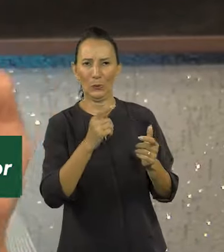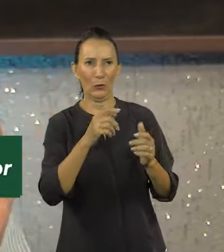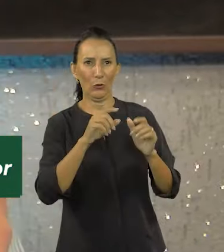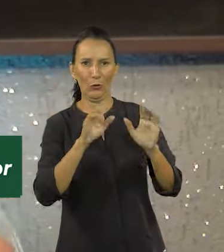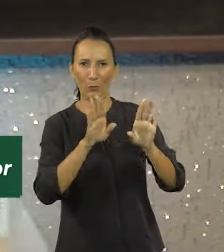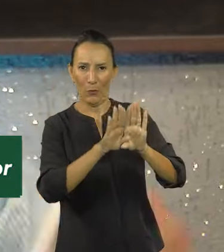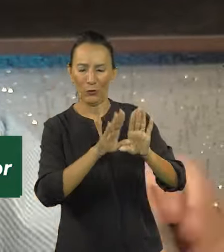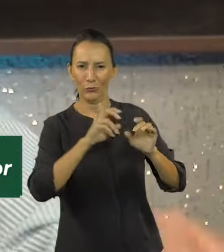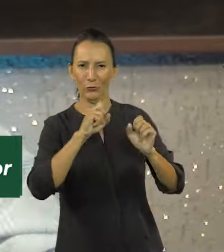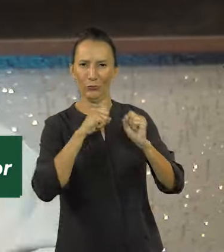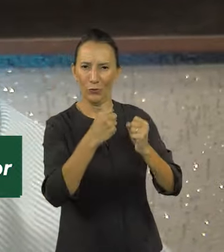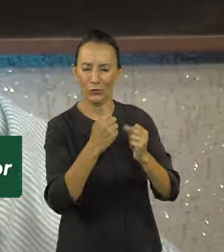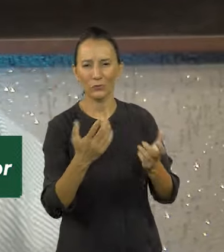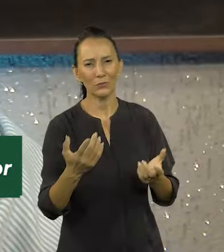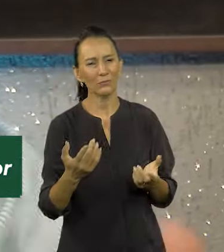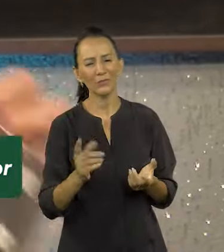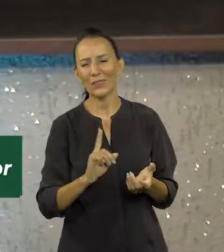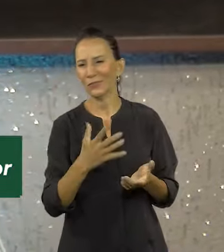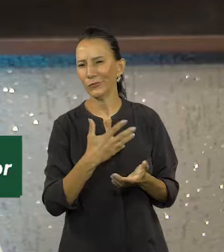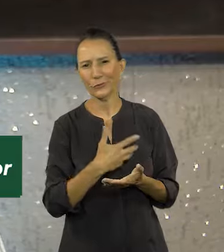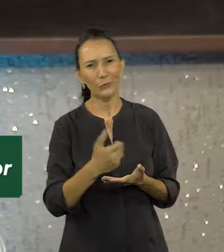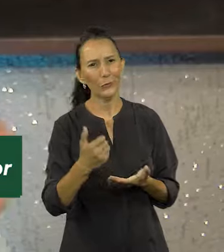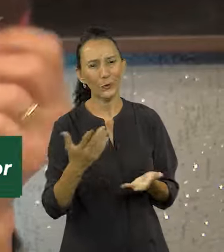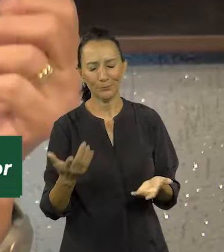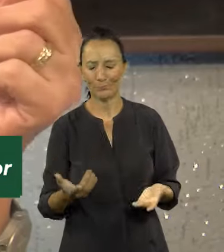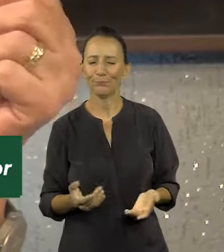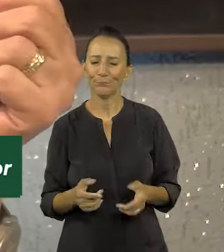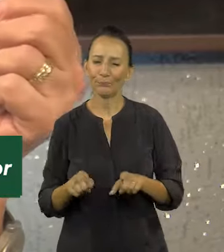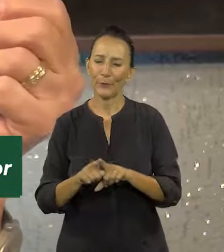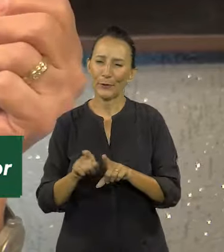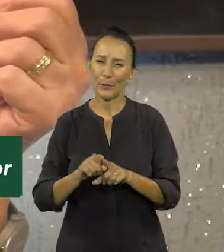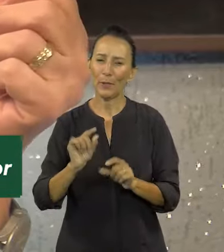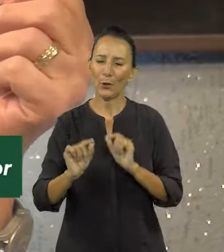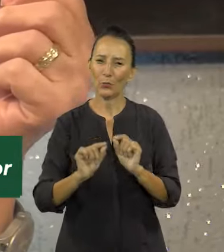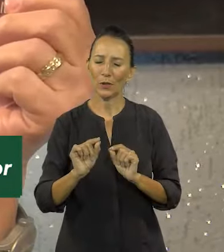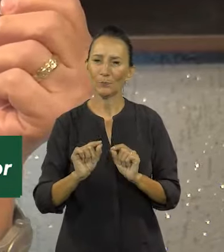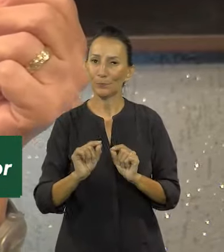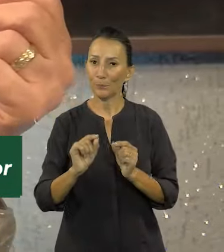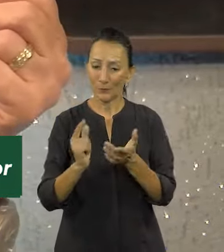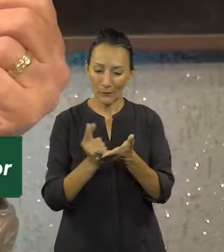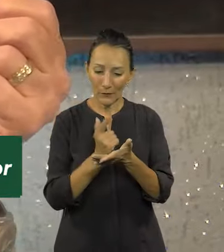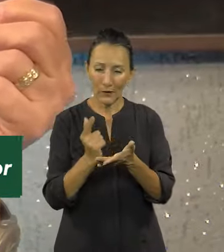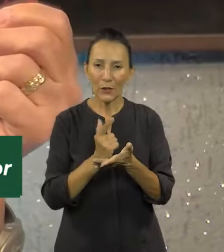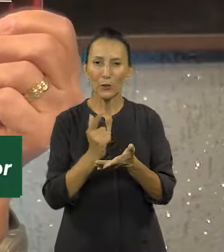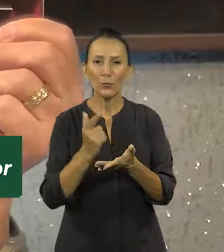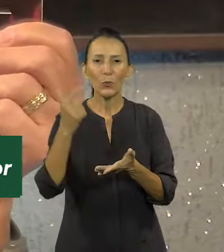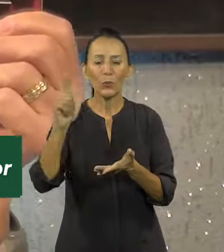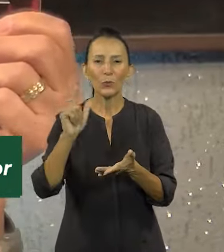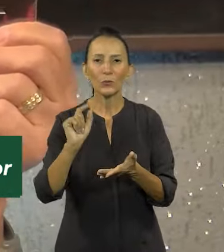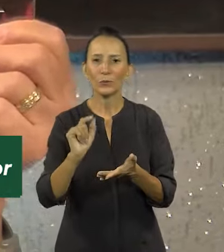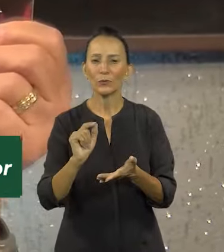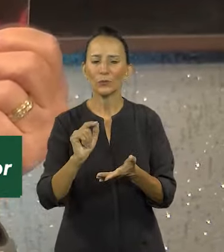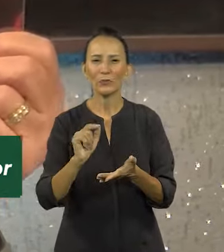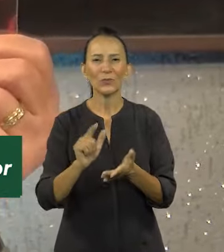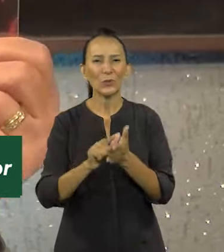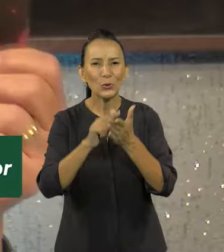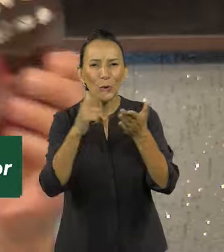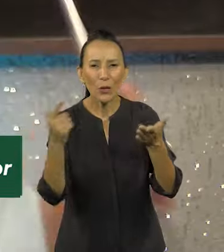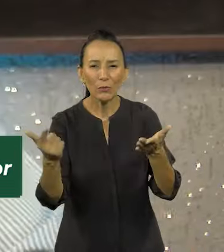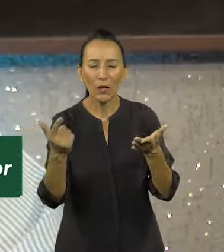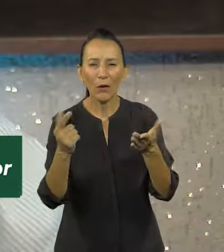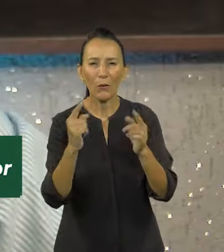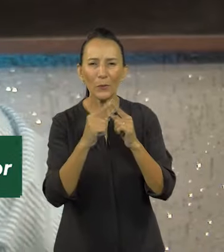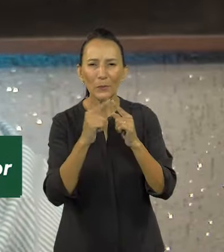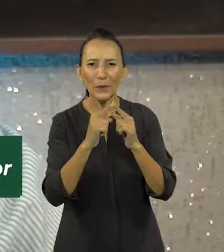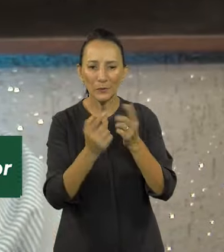para você ajudar outras pessoas Jornal do inferno as notícias que Satanás gostaria de ter e não pde